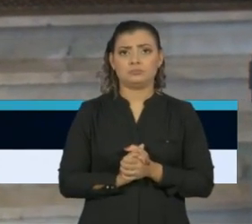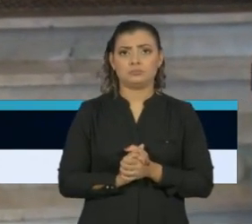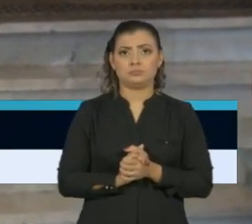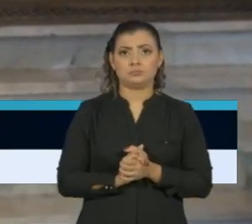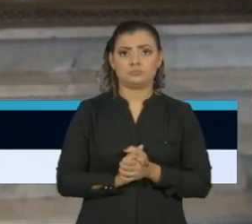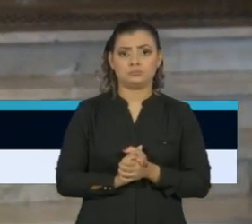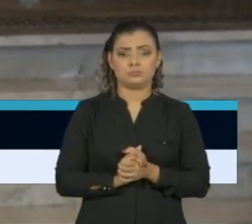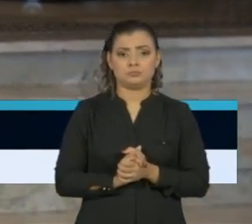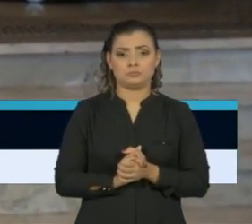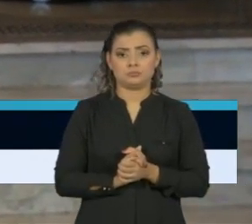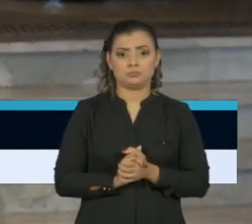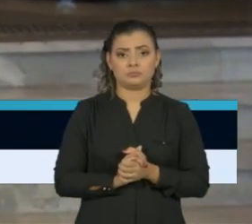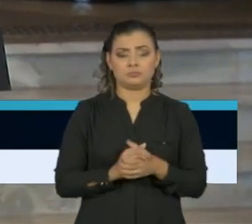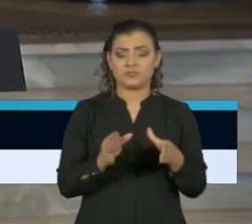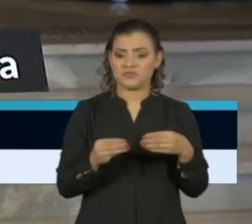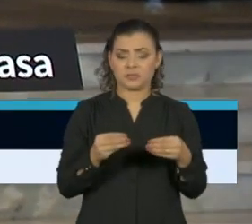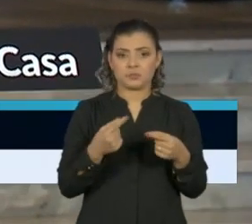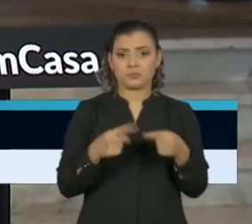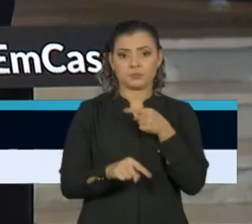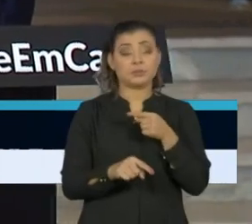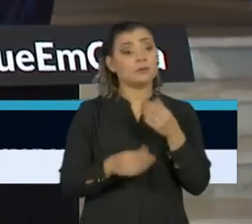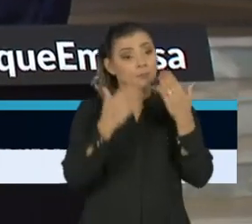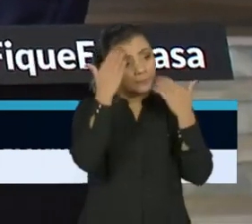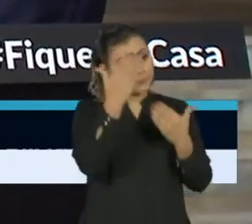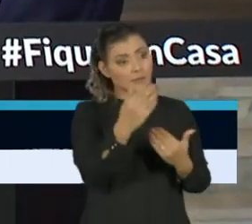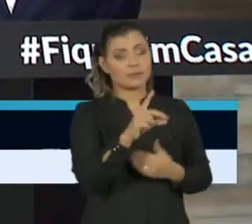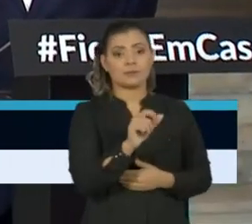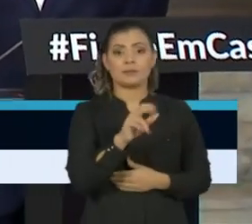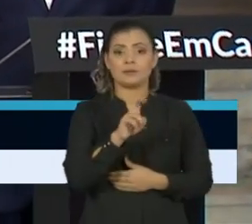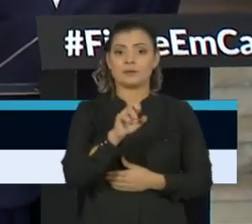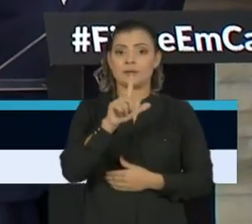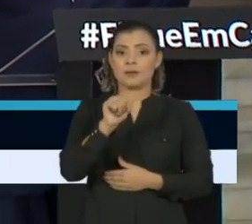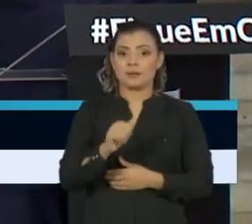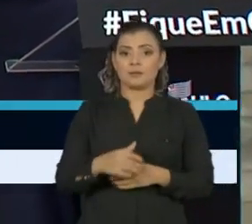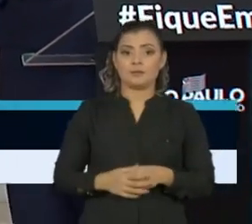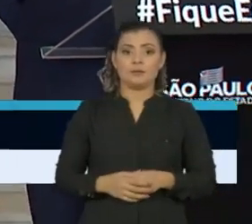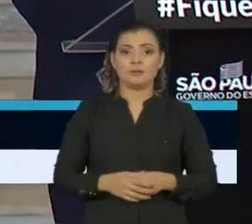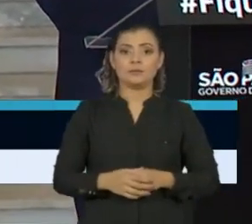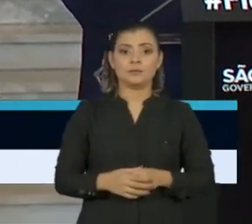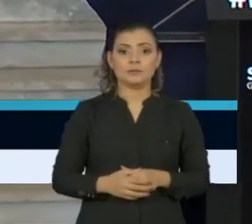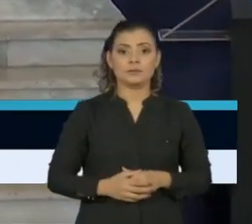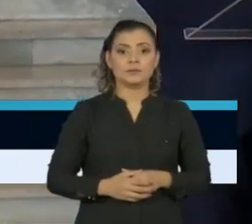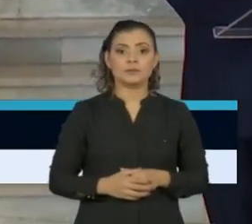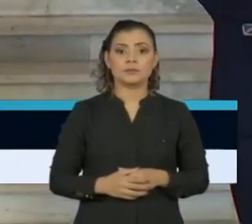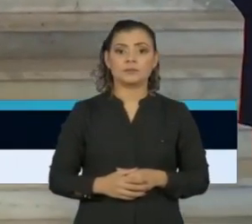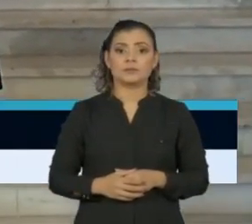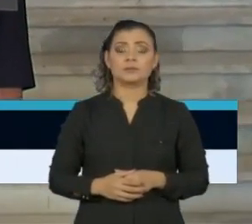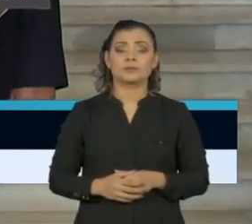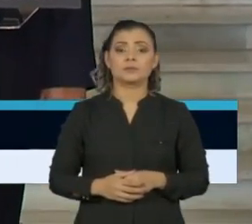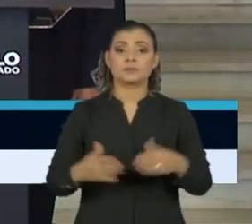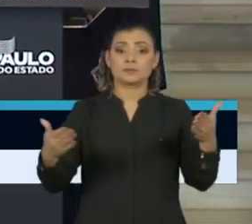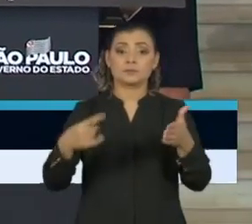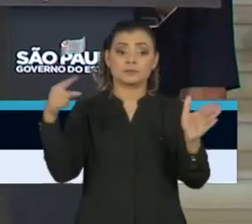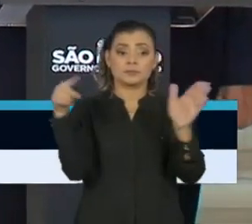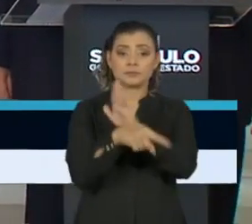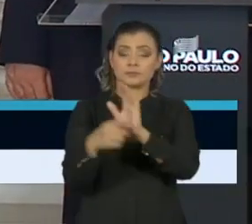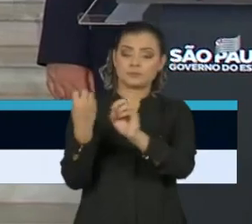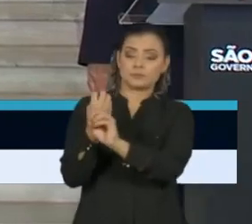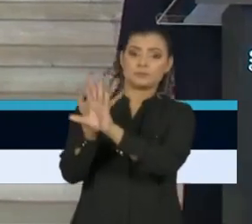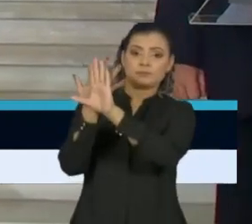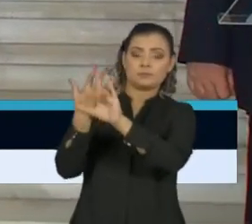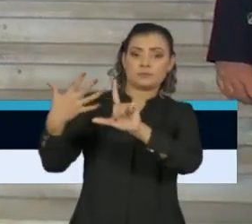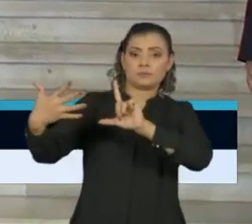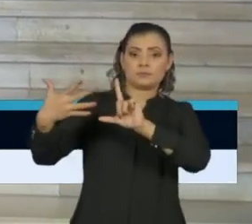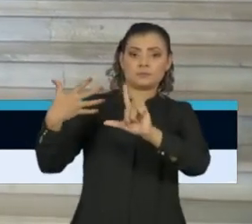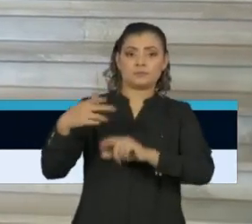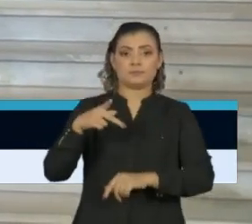Perfeito. Daniela, muito obrigado pela sua pergunta e pela sua presença aqui. Vamos agora online com a